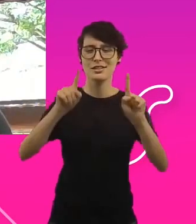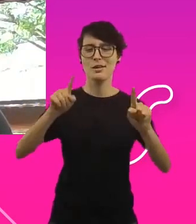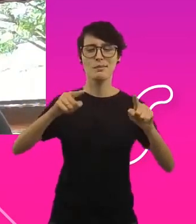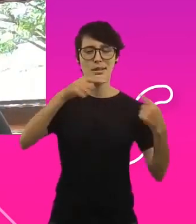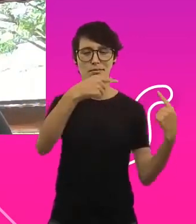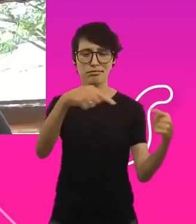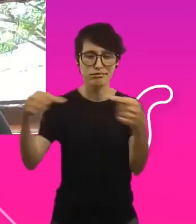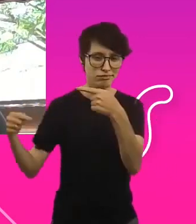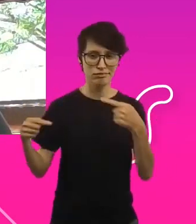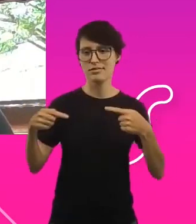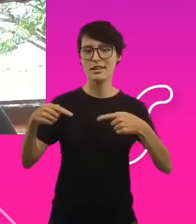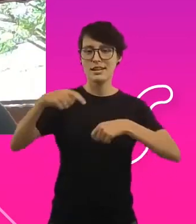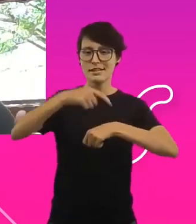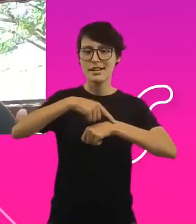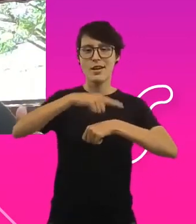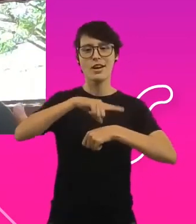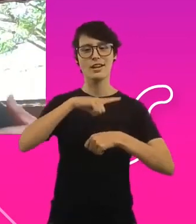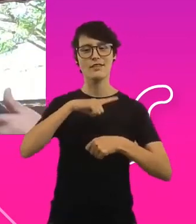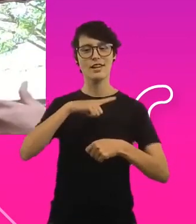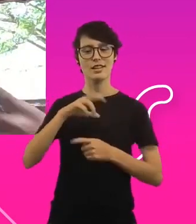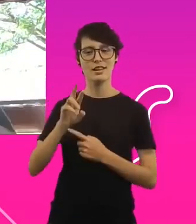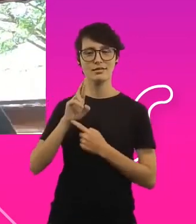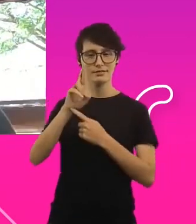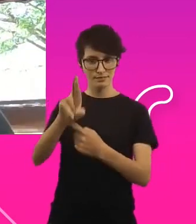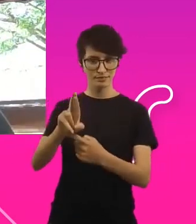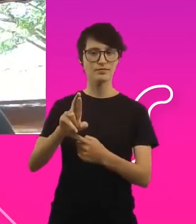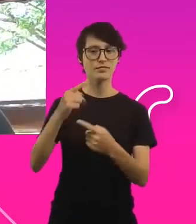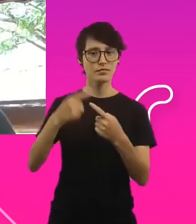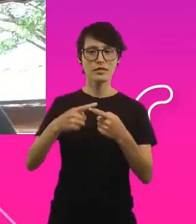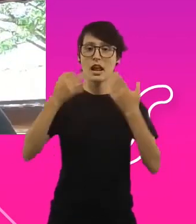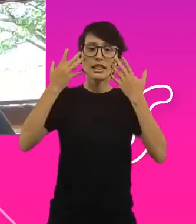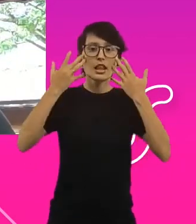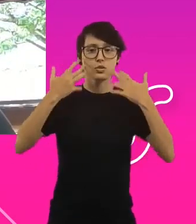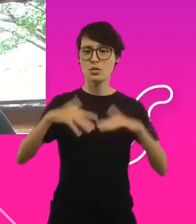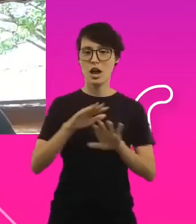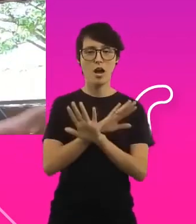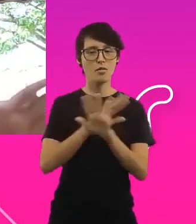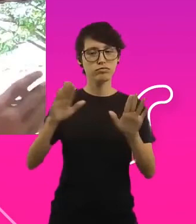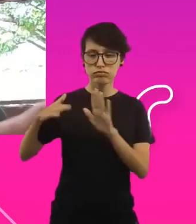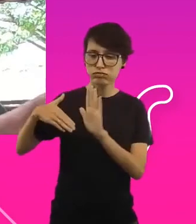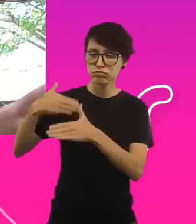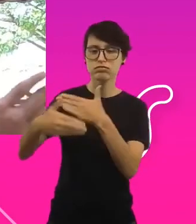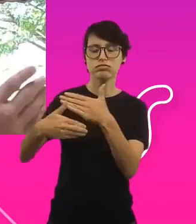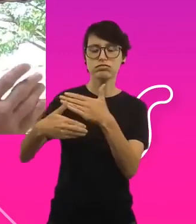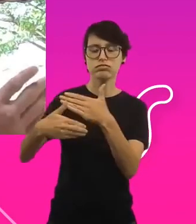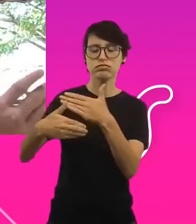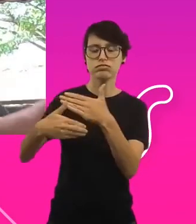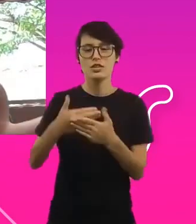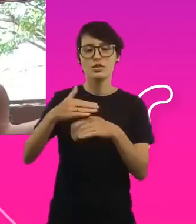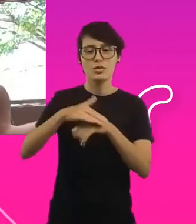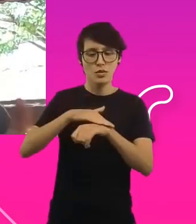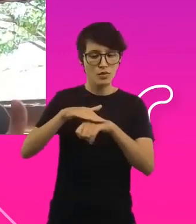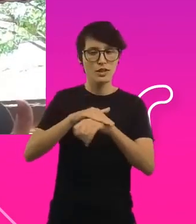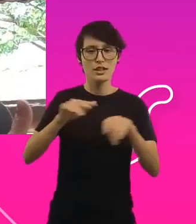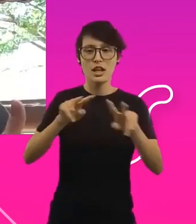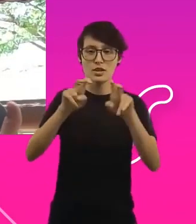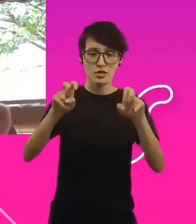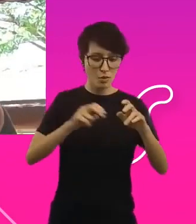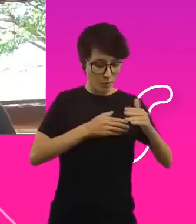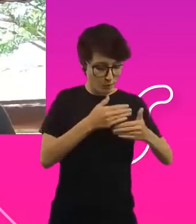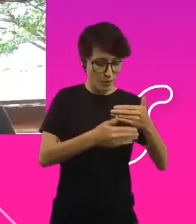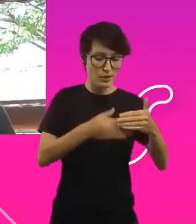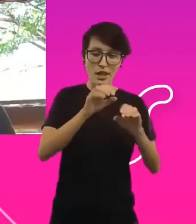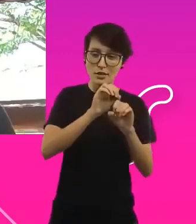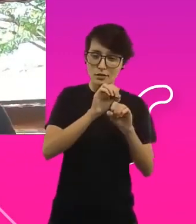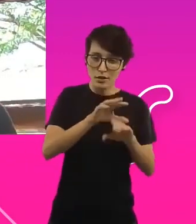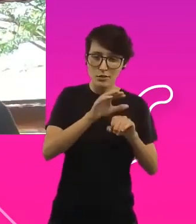tem representatividade, porque isso acontece de uma forma natural. Então eu acho que a gente precisa falar de um processo educacional que vem